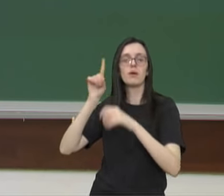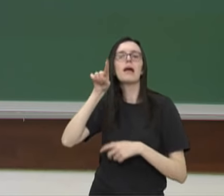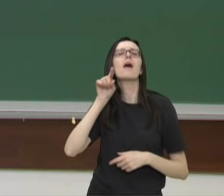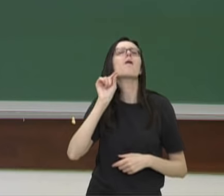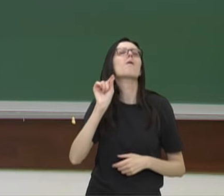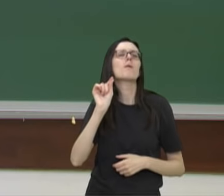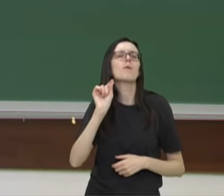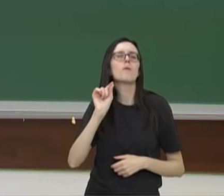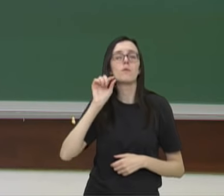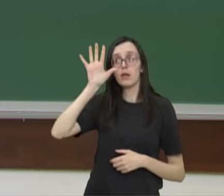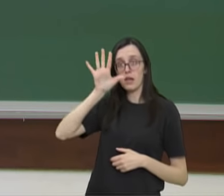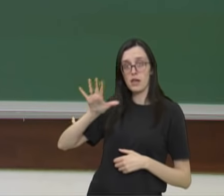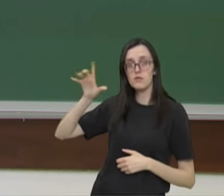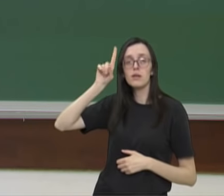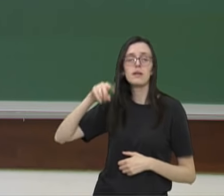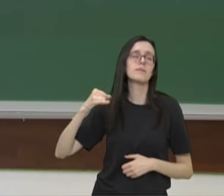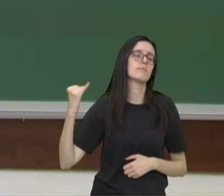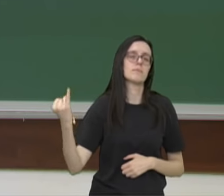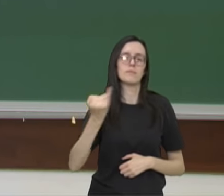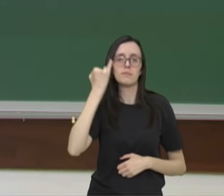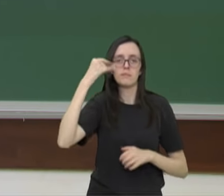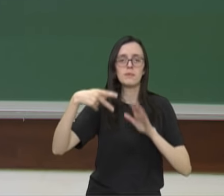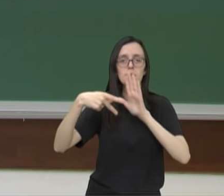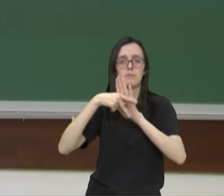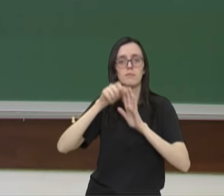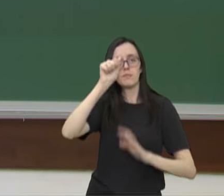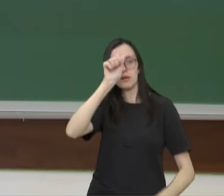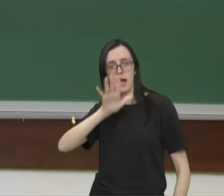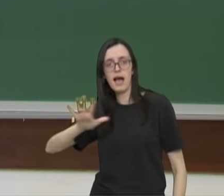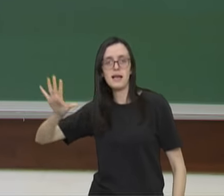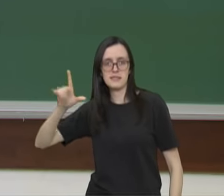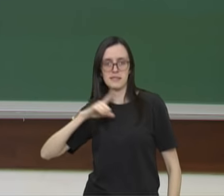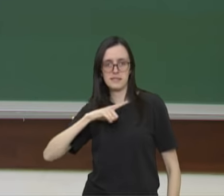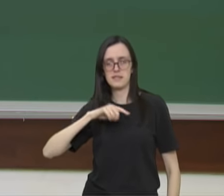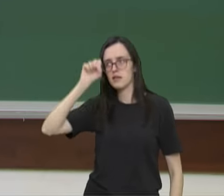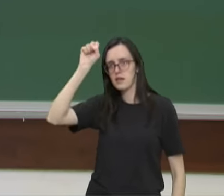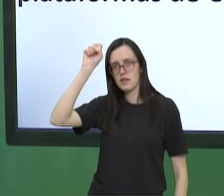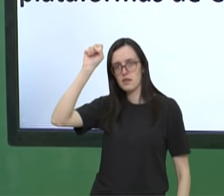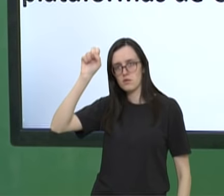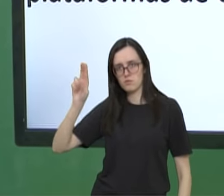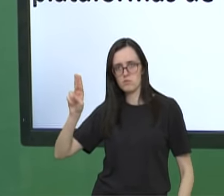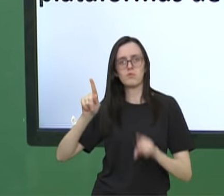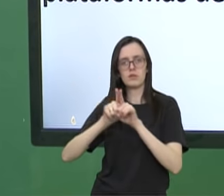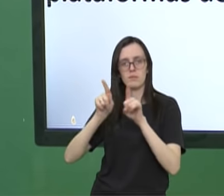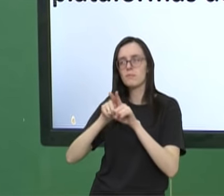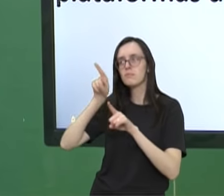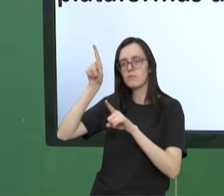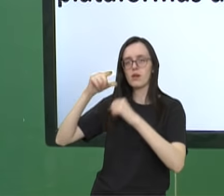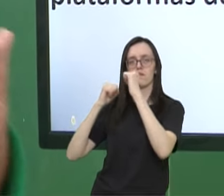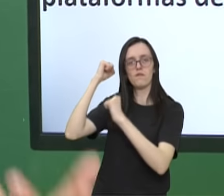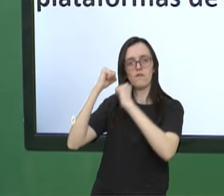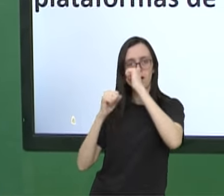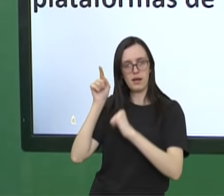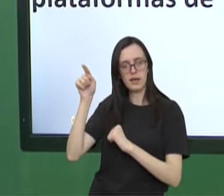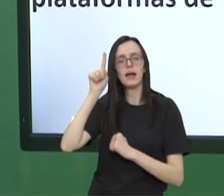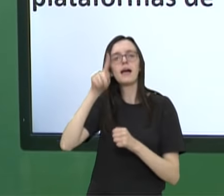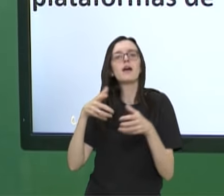um uma região muito importante no sudeste asiático e que também faz parte dos novos países industrializados